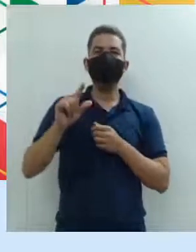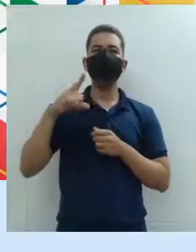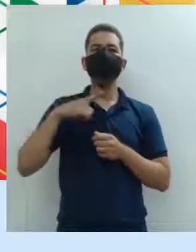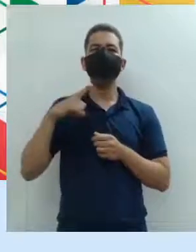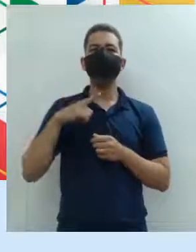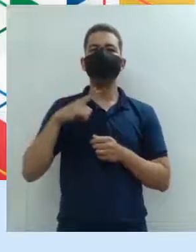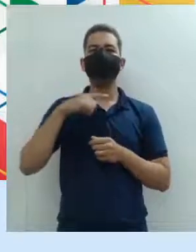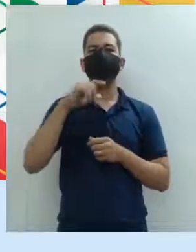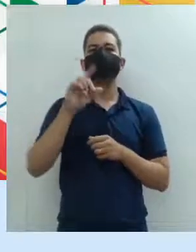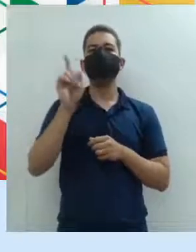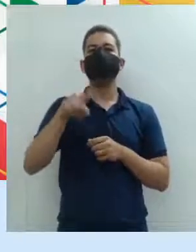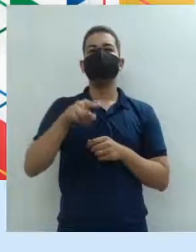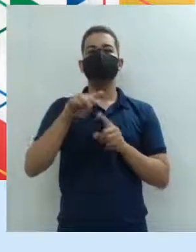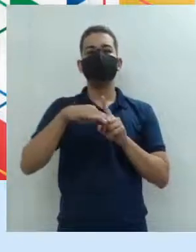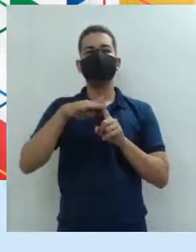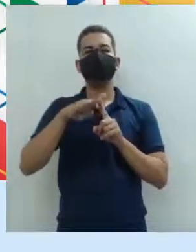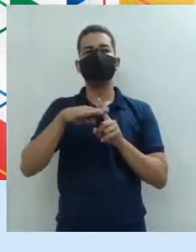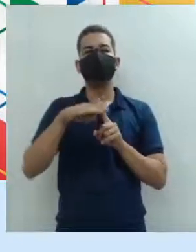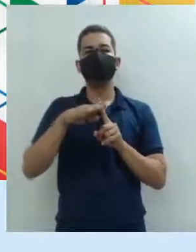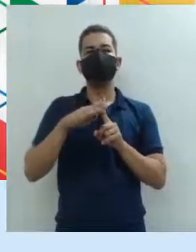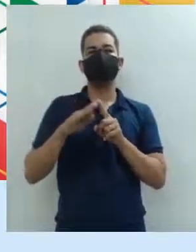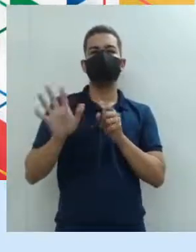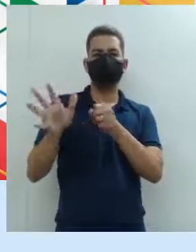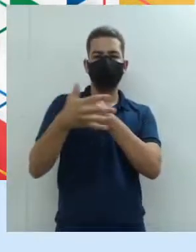chamados isolantes térmicos, né?